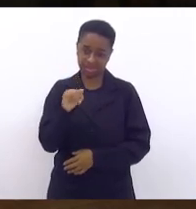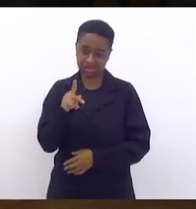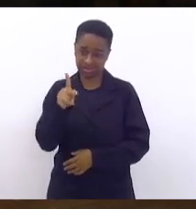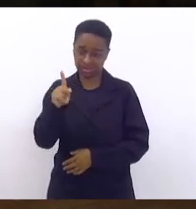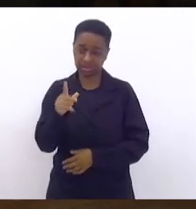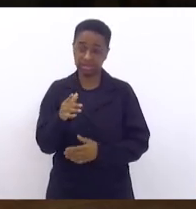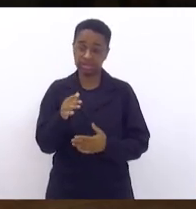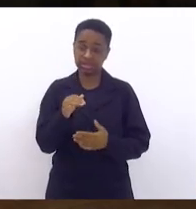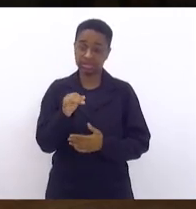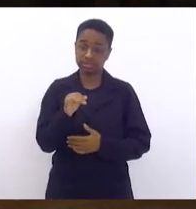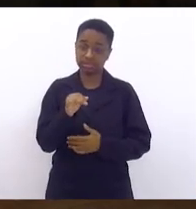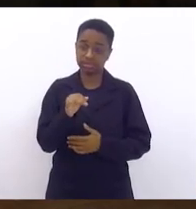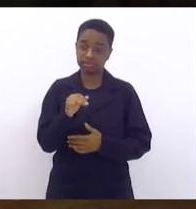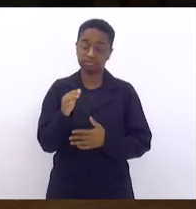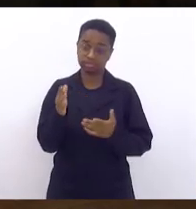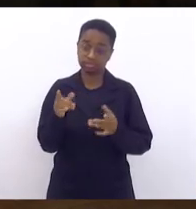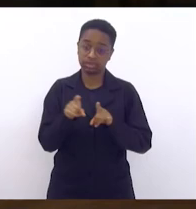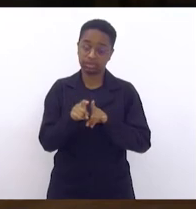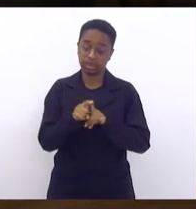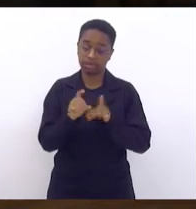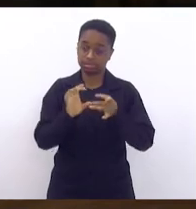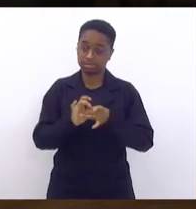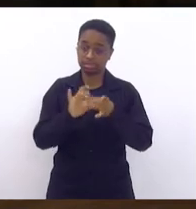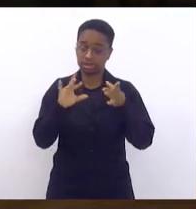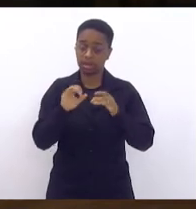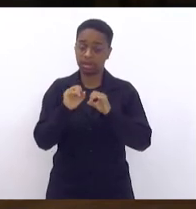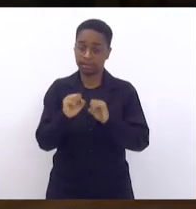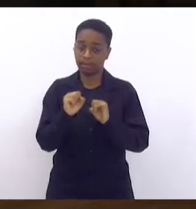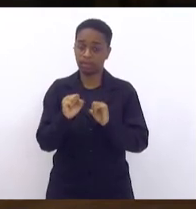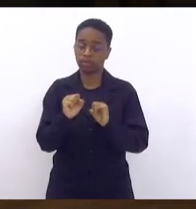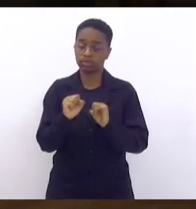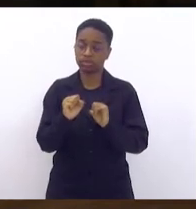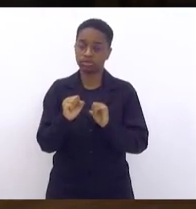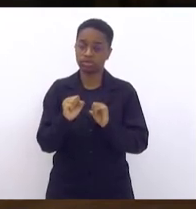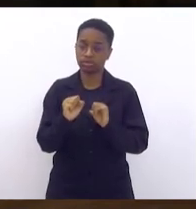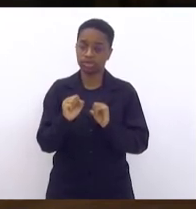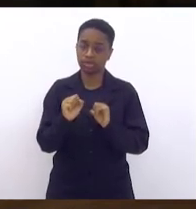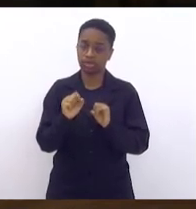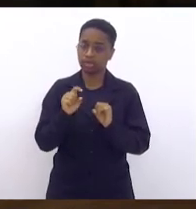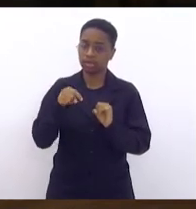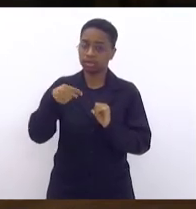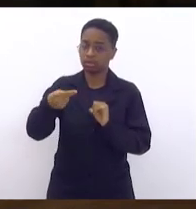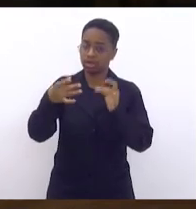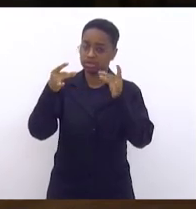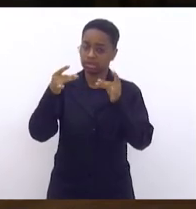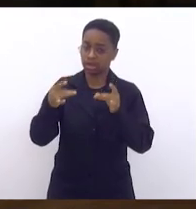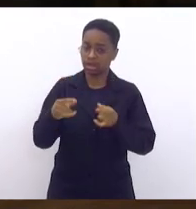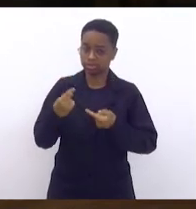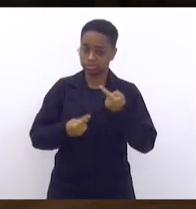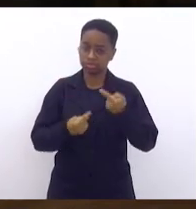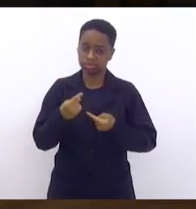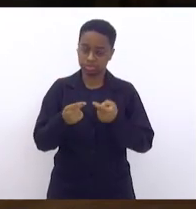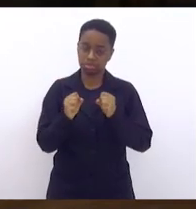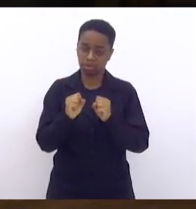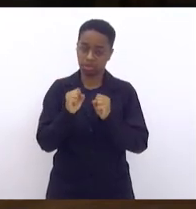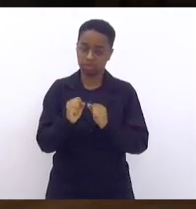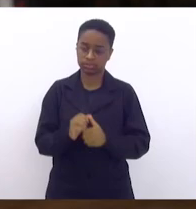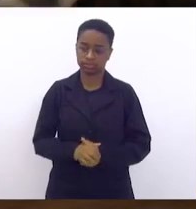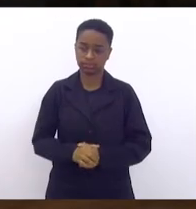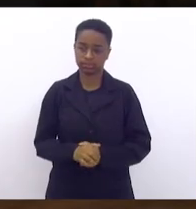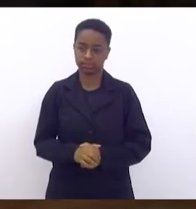é a gente também tá aberto aí para poder destrinchar mais sobre isso e